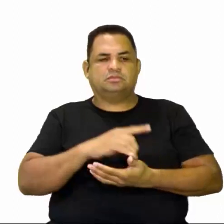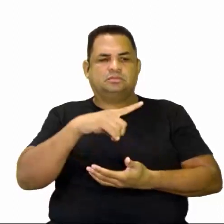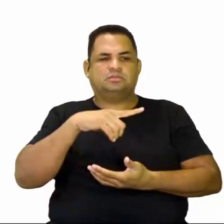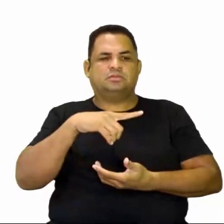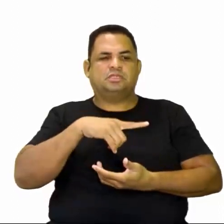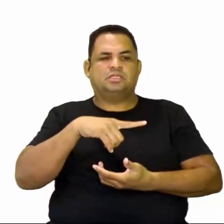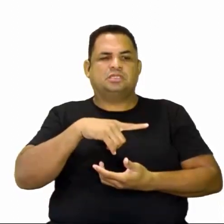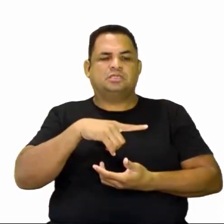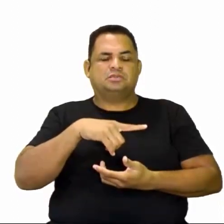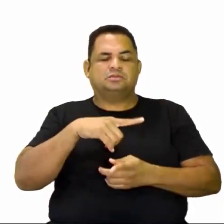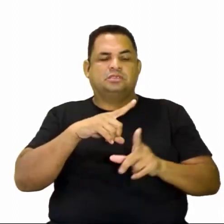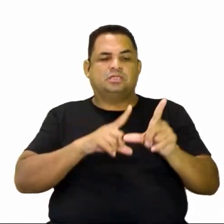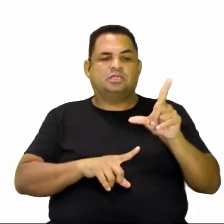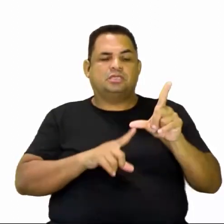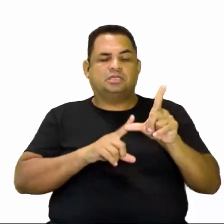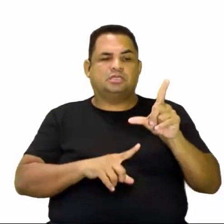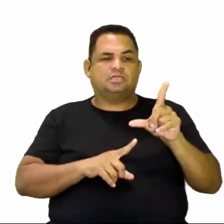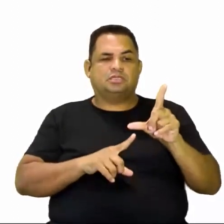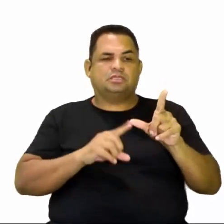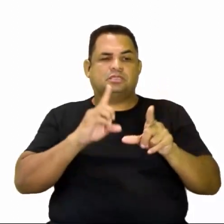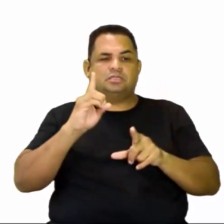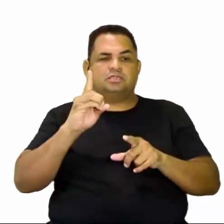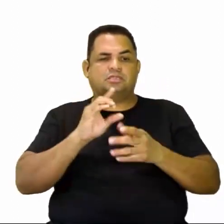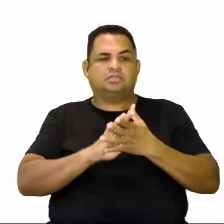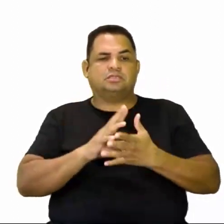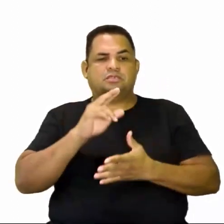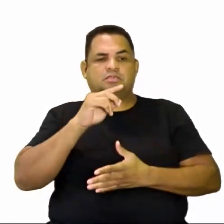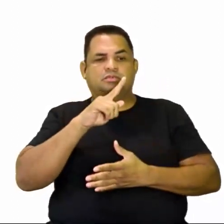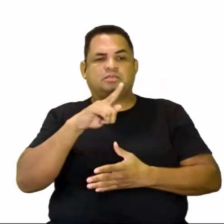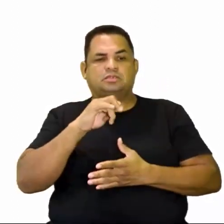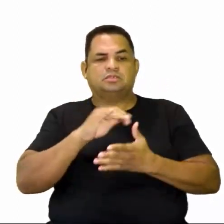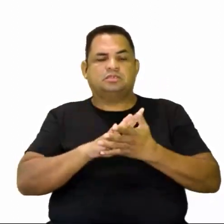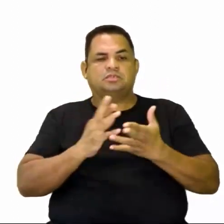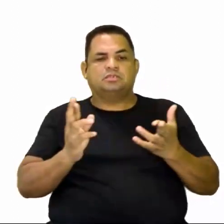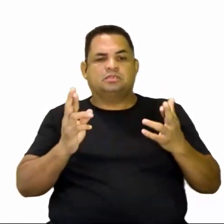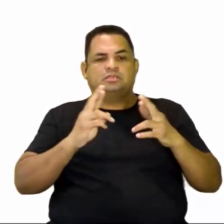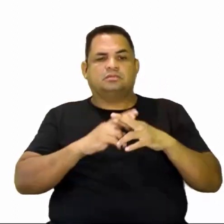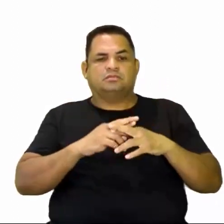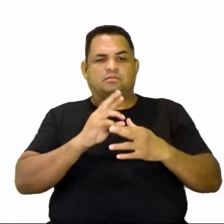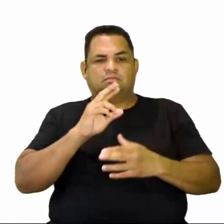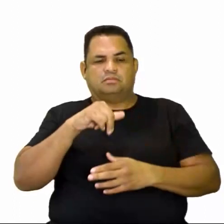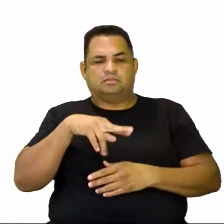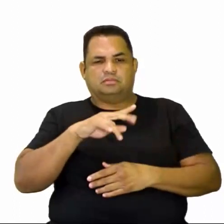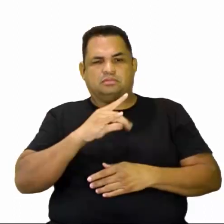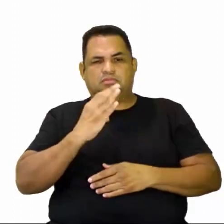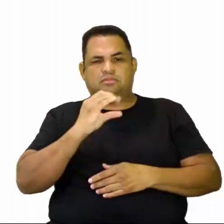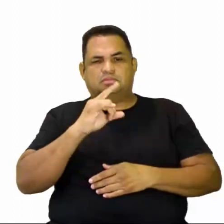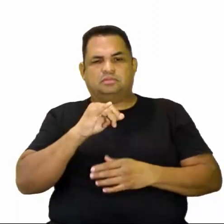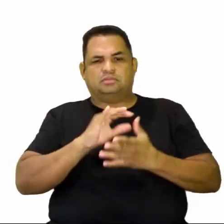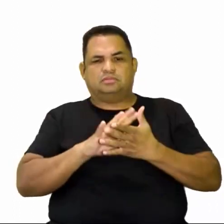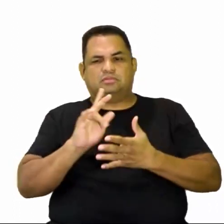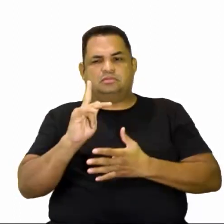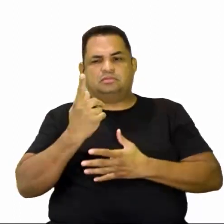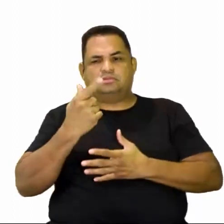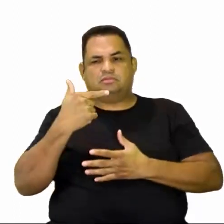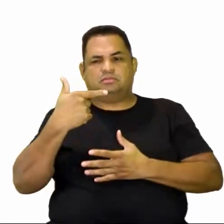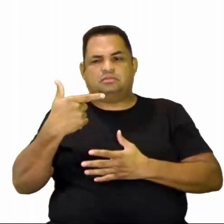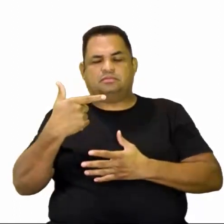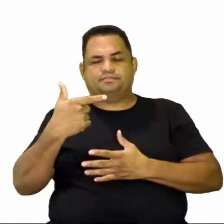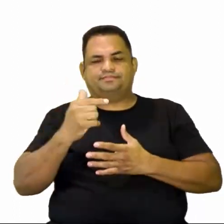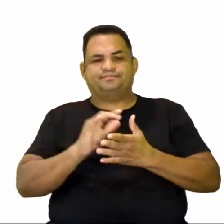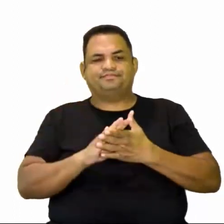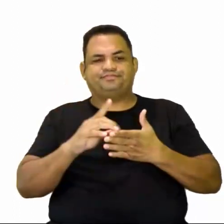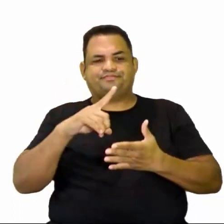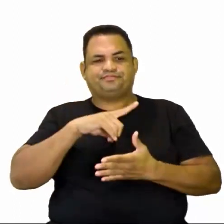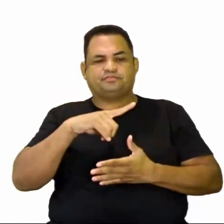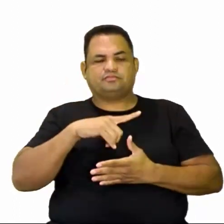uma substância simples, que é o zinco, reagindo com HCl, formando ZnCl2 hidrogênio. Aqui